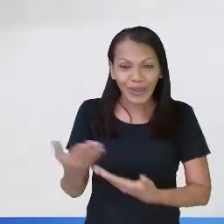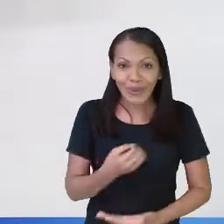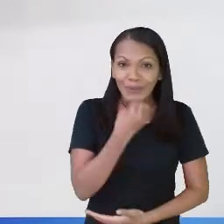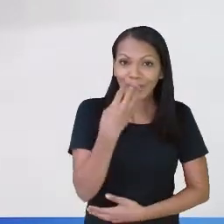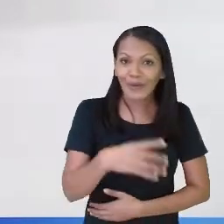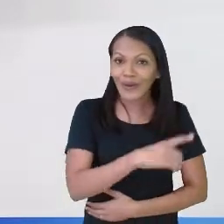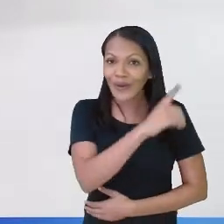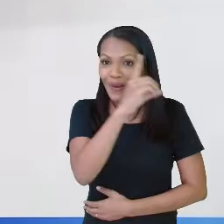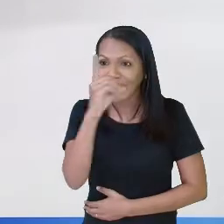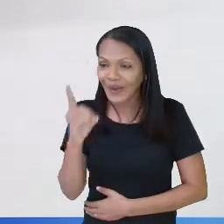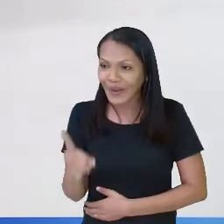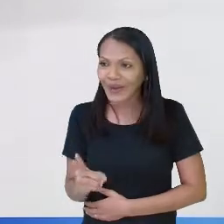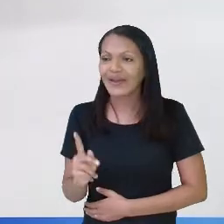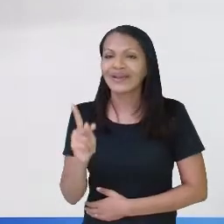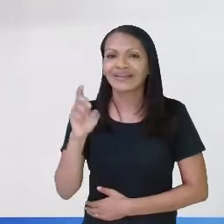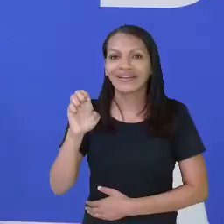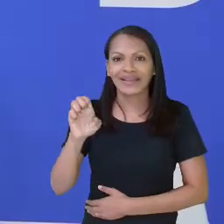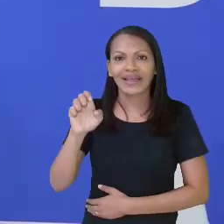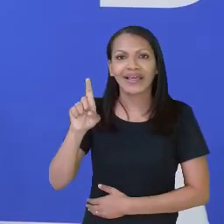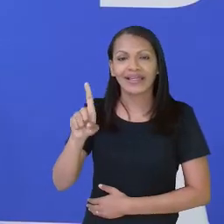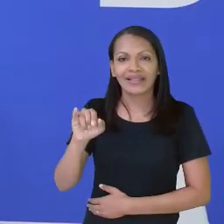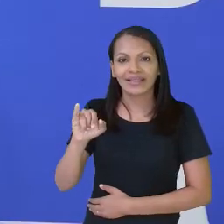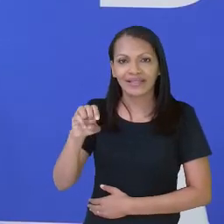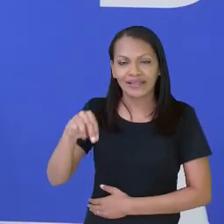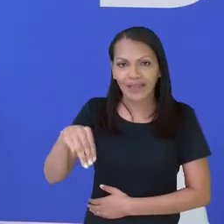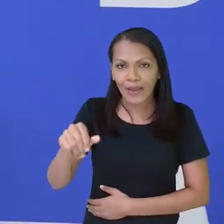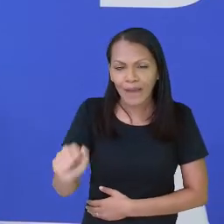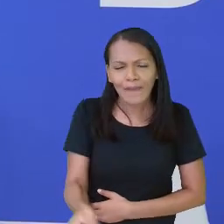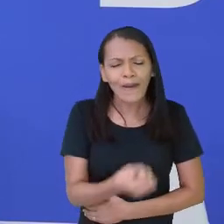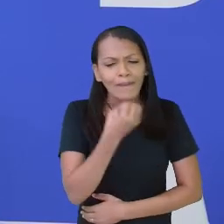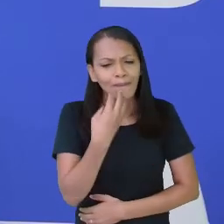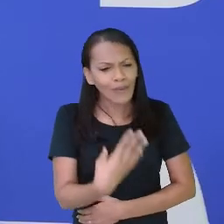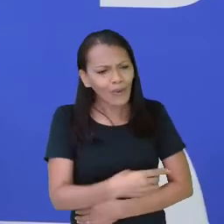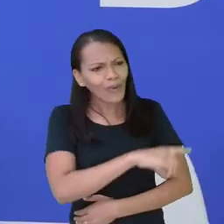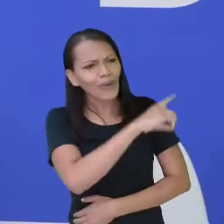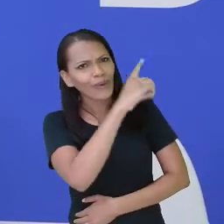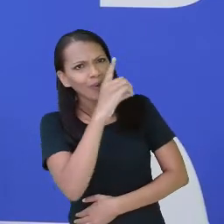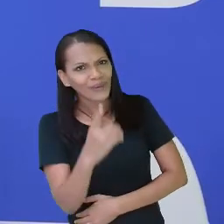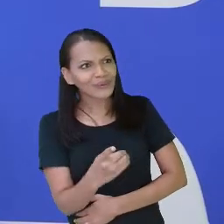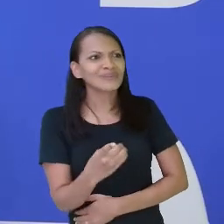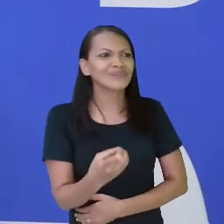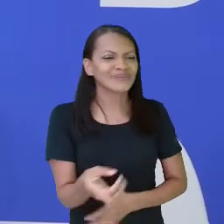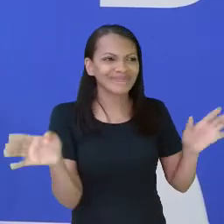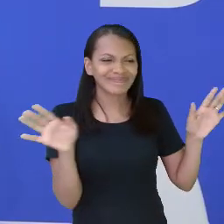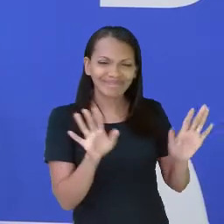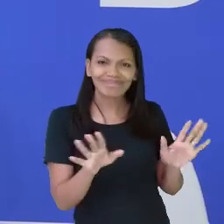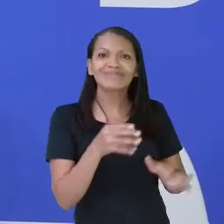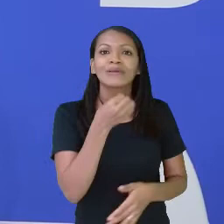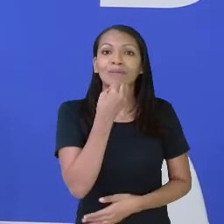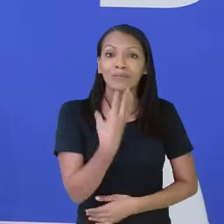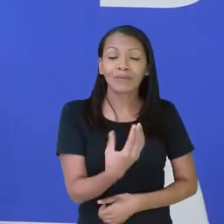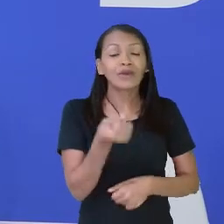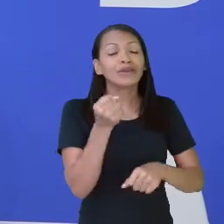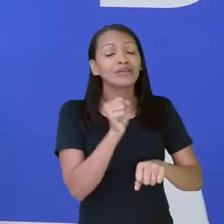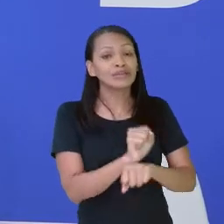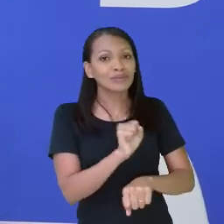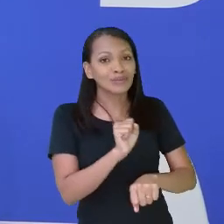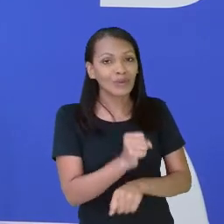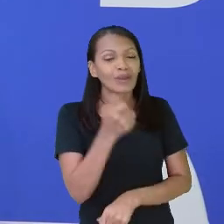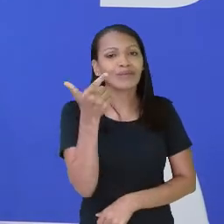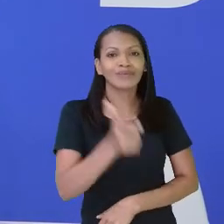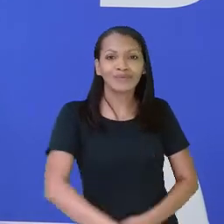dia, professora Kedma Santos. Bom dia, professora Abigail. E aí? Estamos prontos aqui, esperando para mais uma